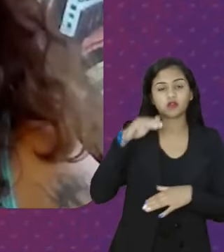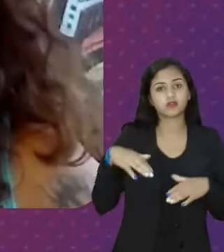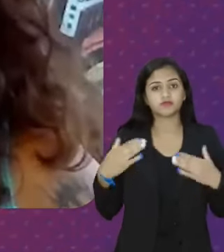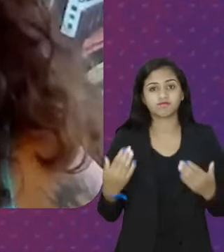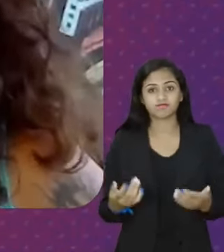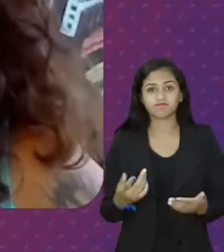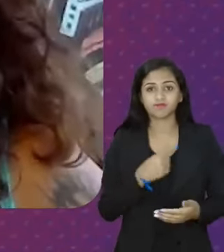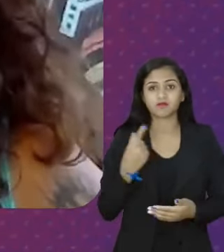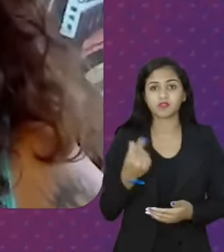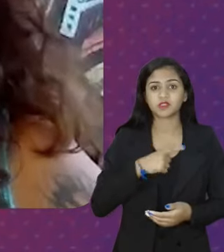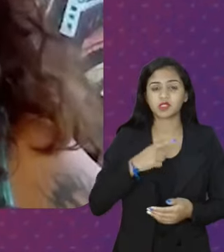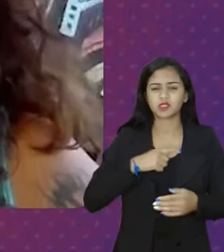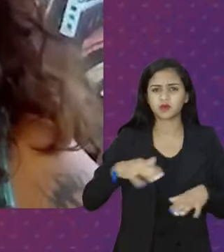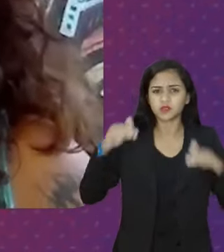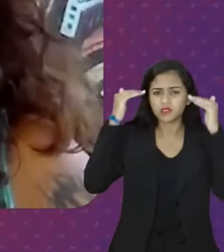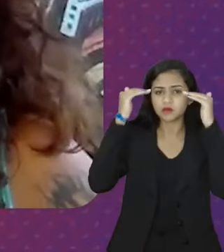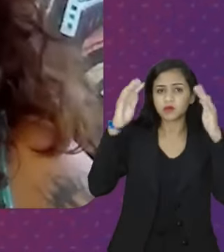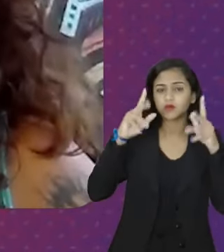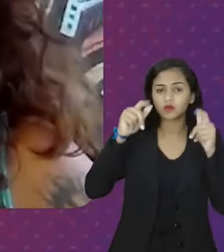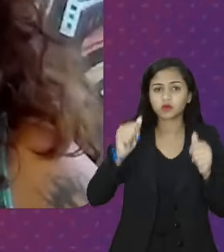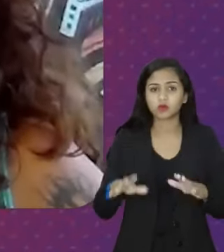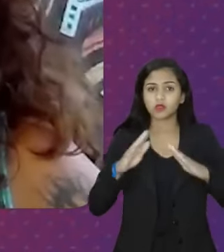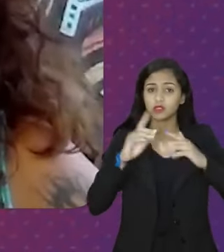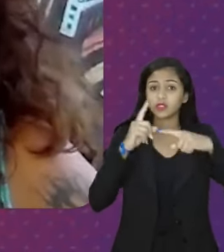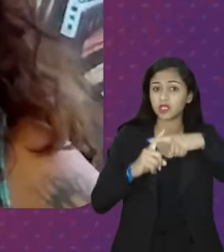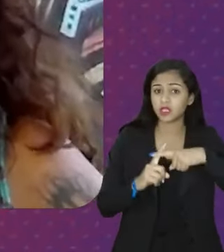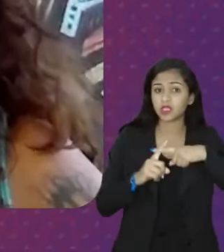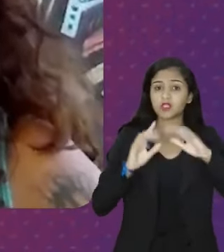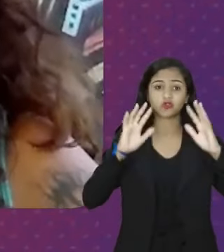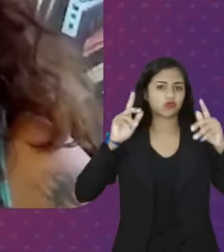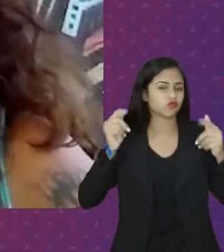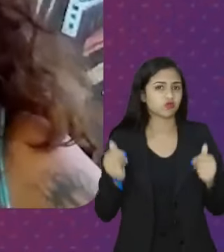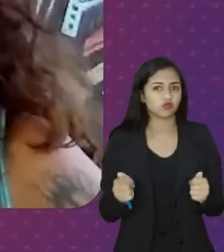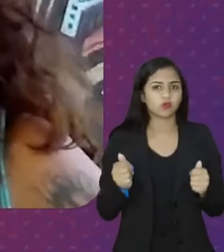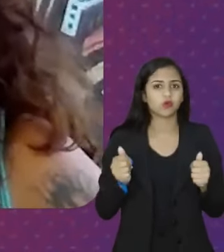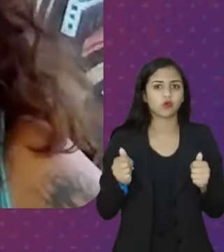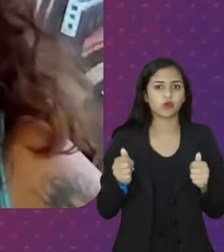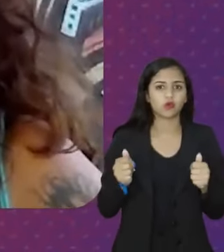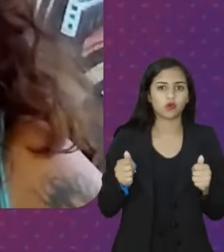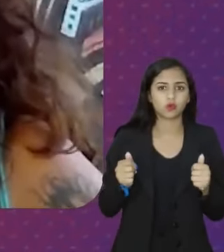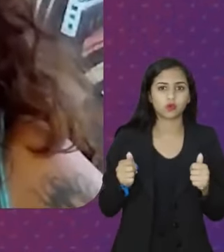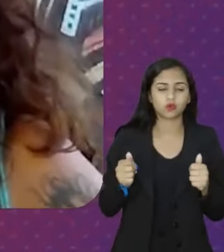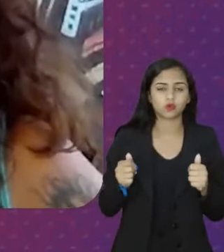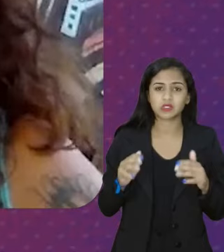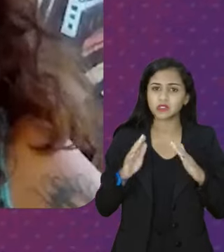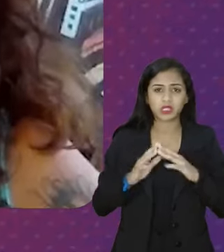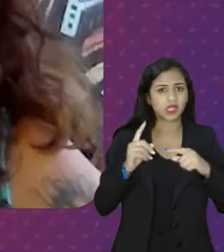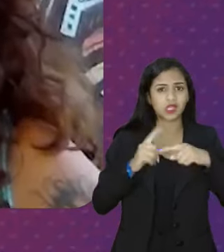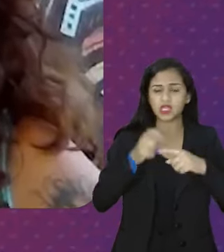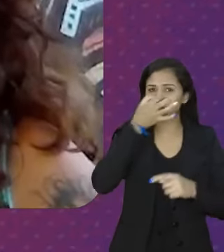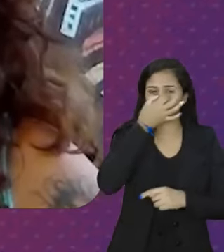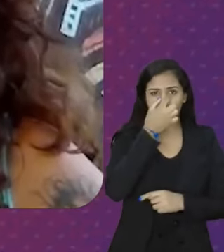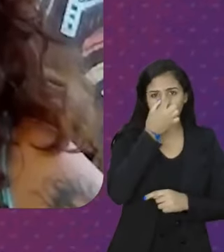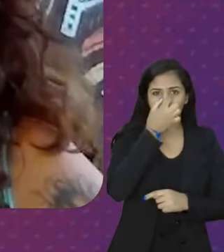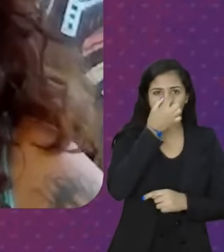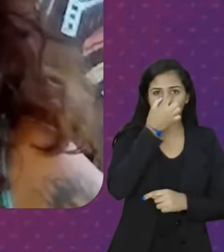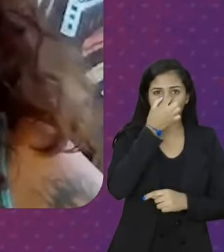muito, muito respeito por todas as igrejas, né? Todas as denominações